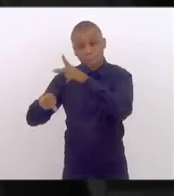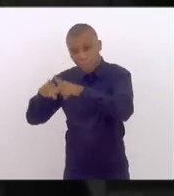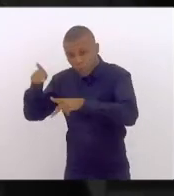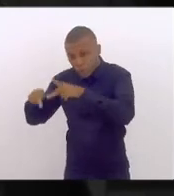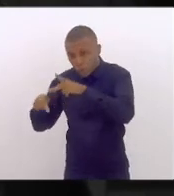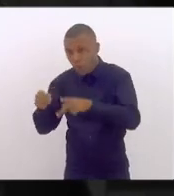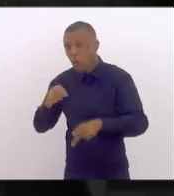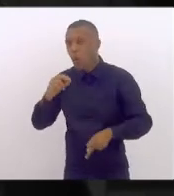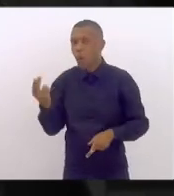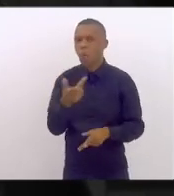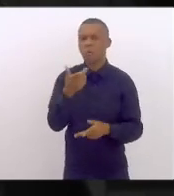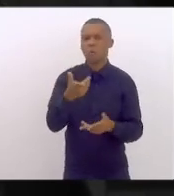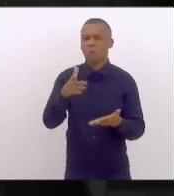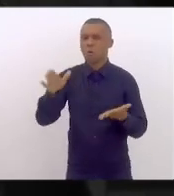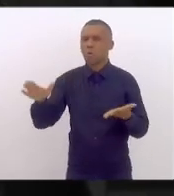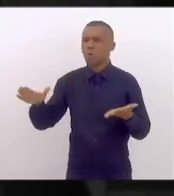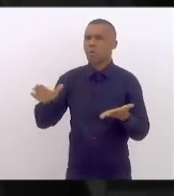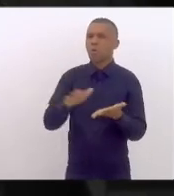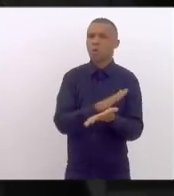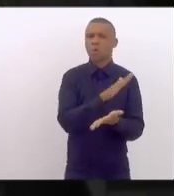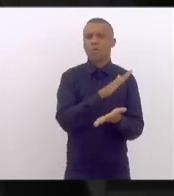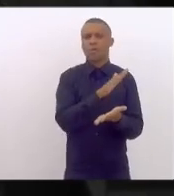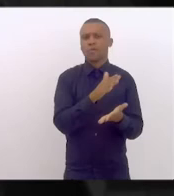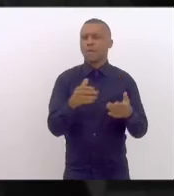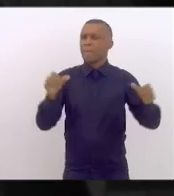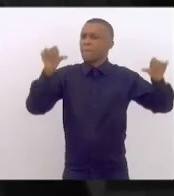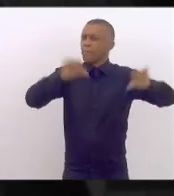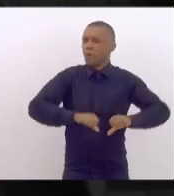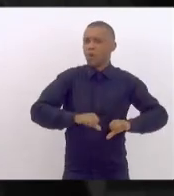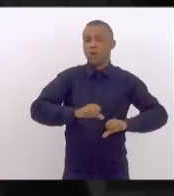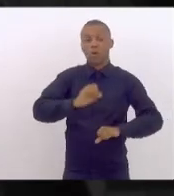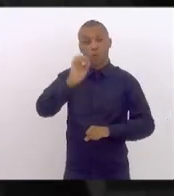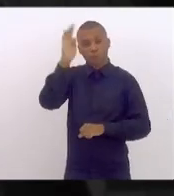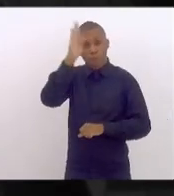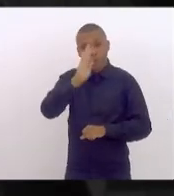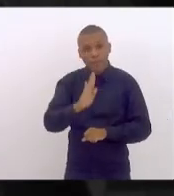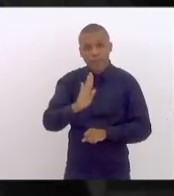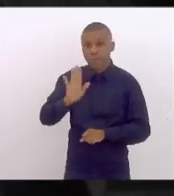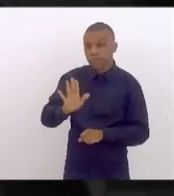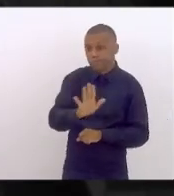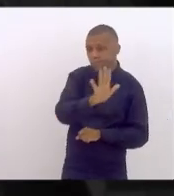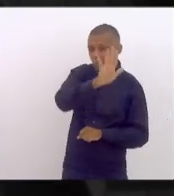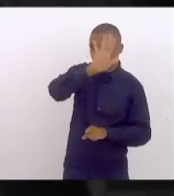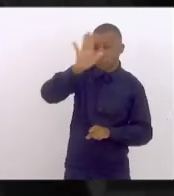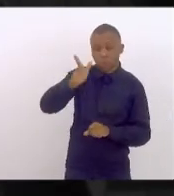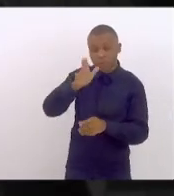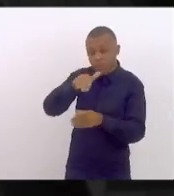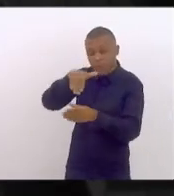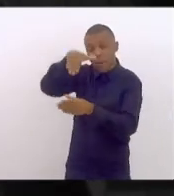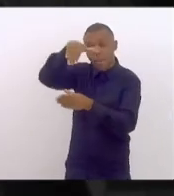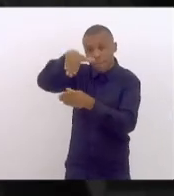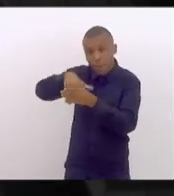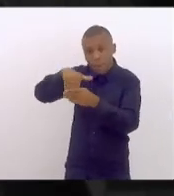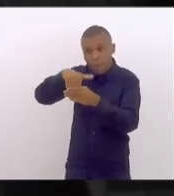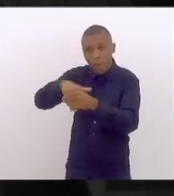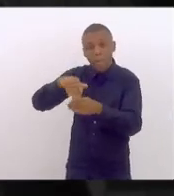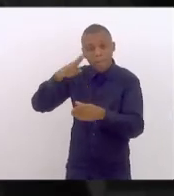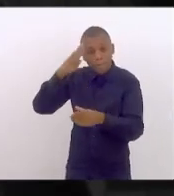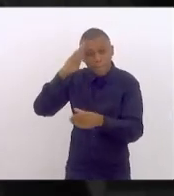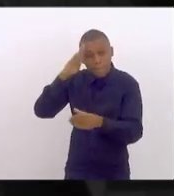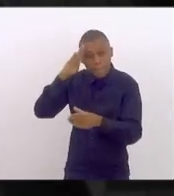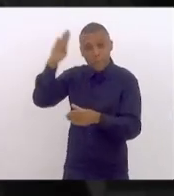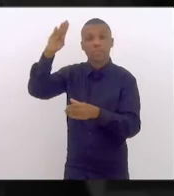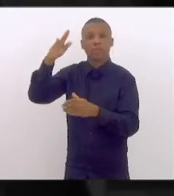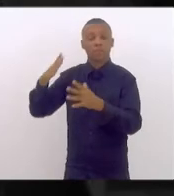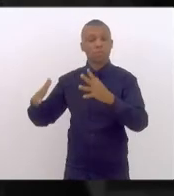ou barbárie que o Brasil nestas eleições majoritariamente de preferência fragosamente